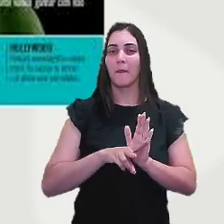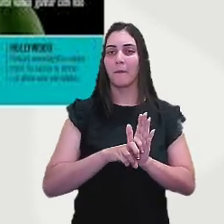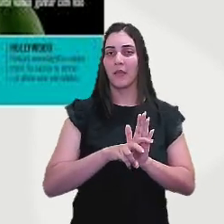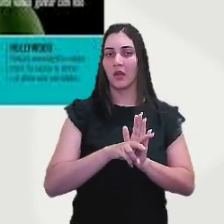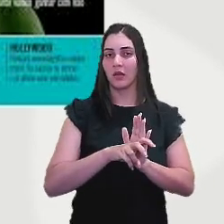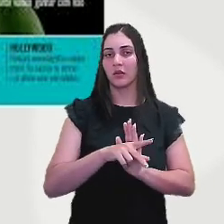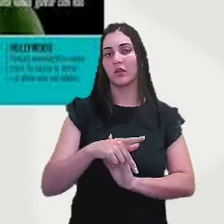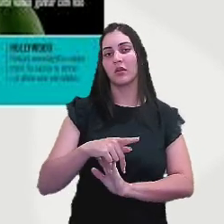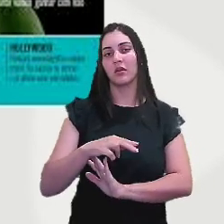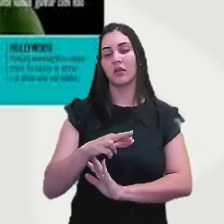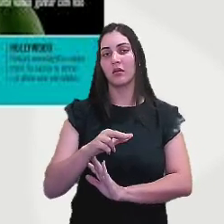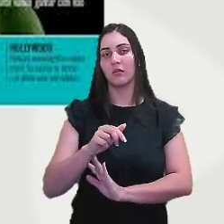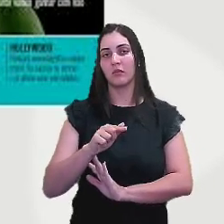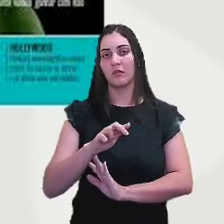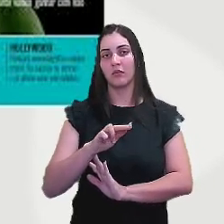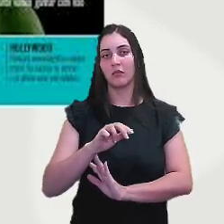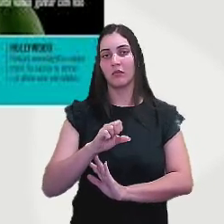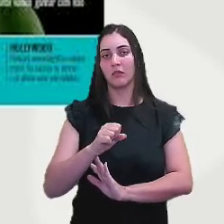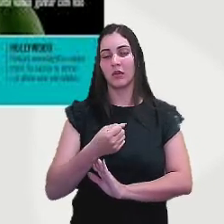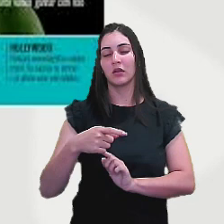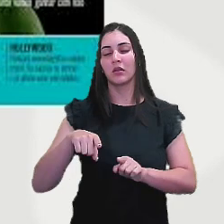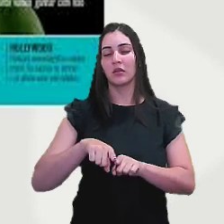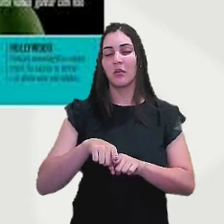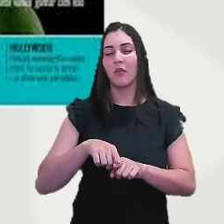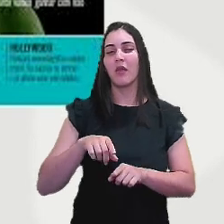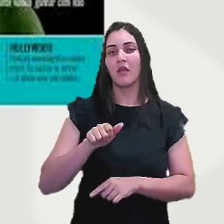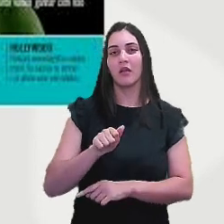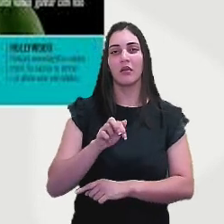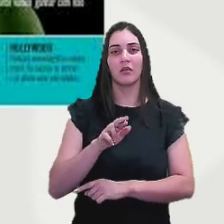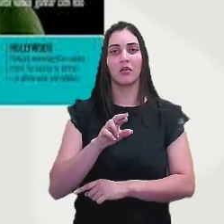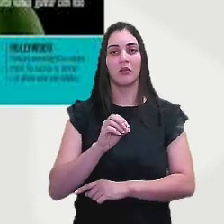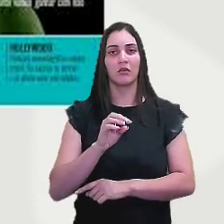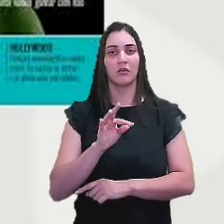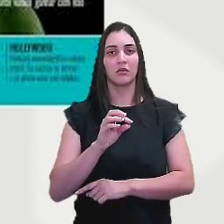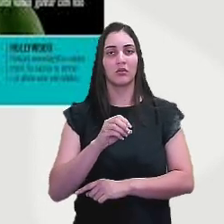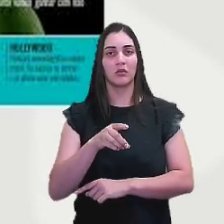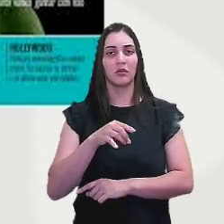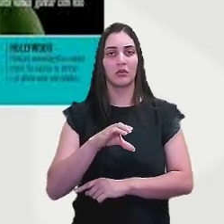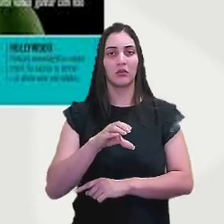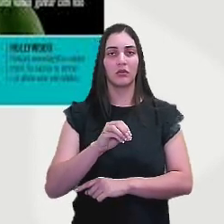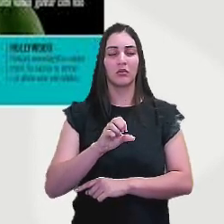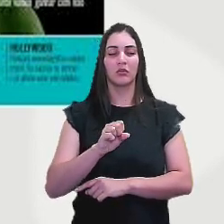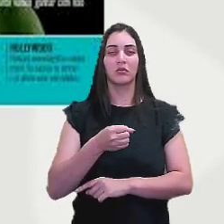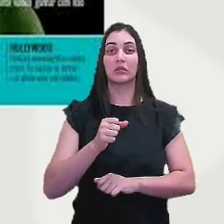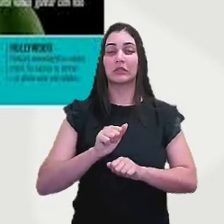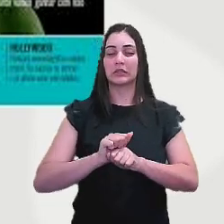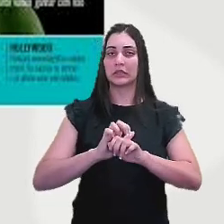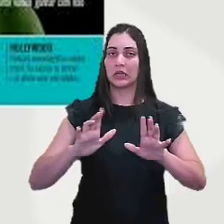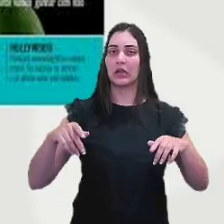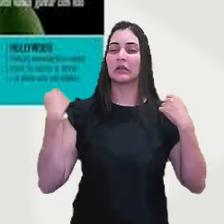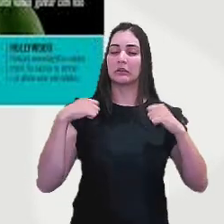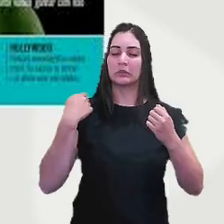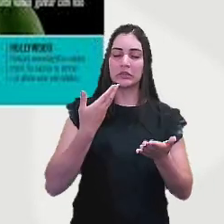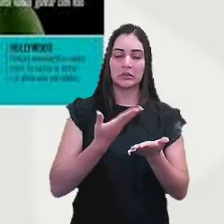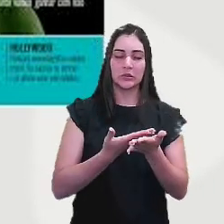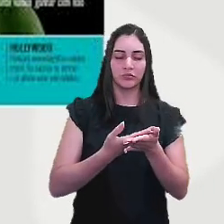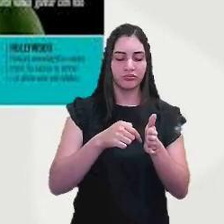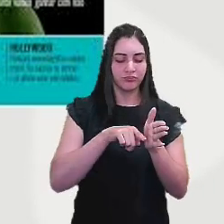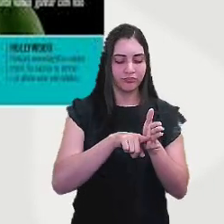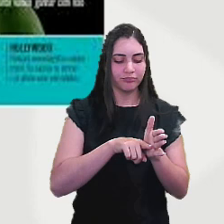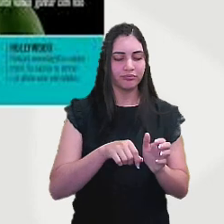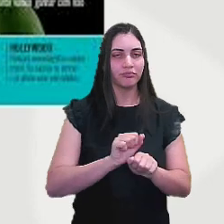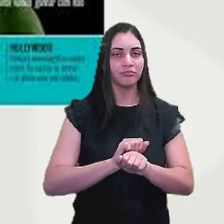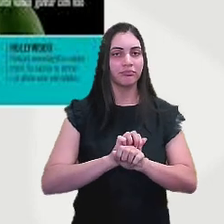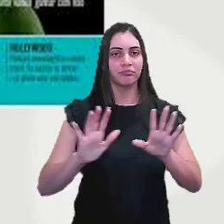resistente até a agentes químicos como os agrotóxicos. Mas, claro, que tem que se ter muitos estudos, claro que tem que ter muita